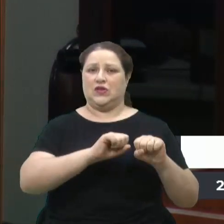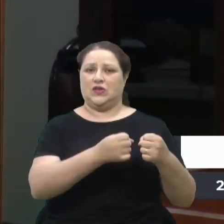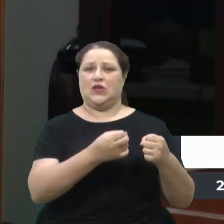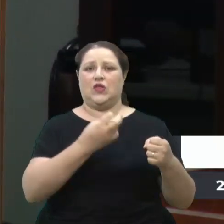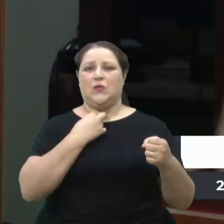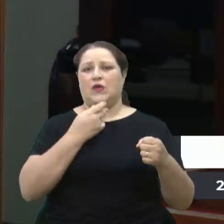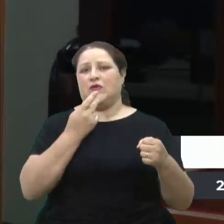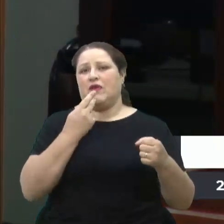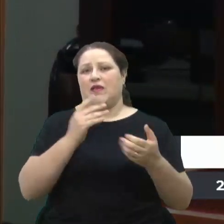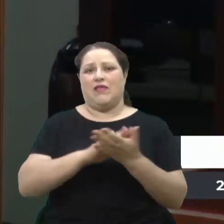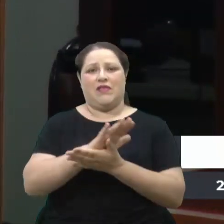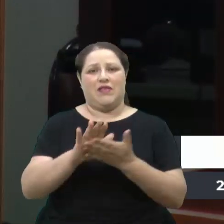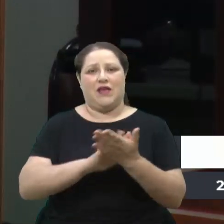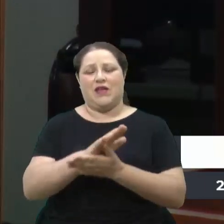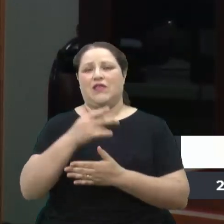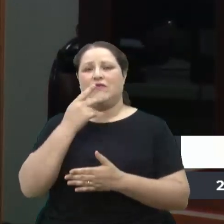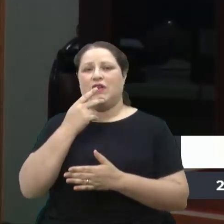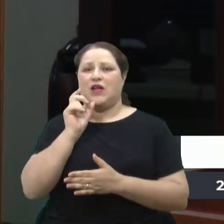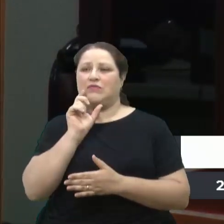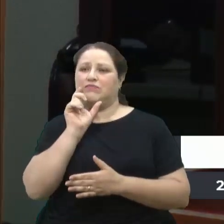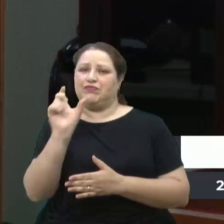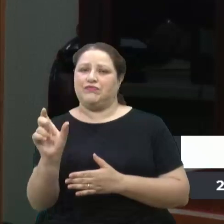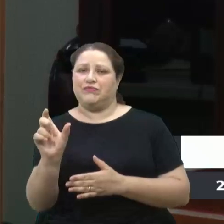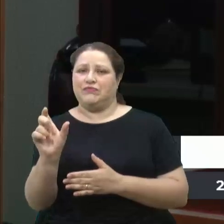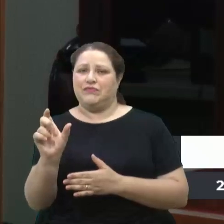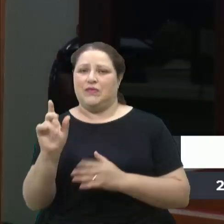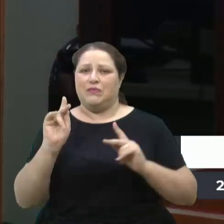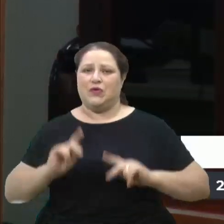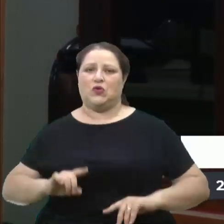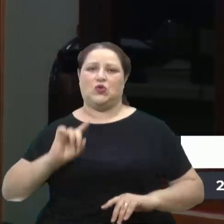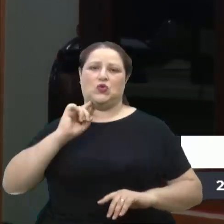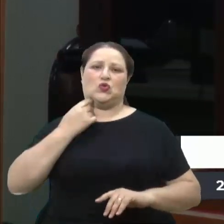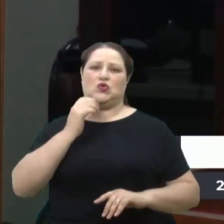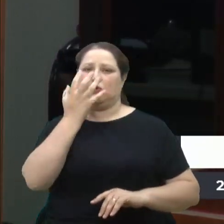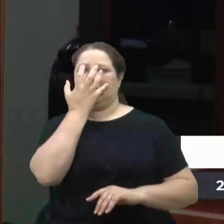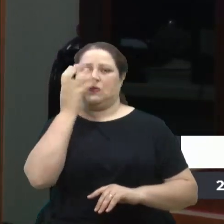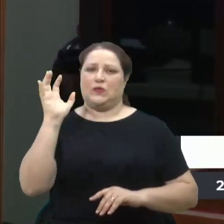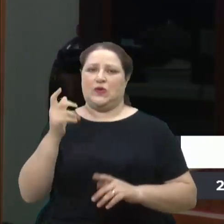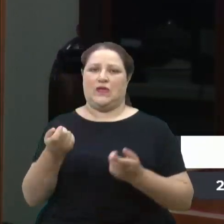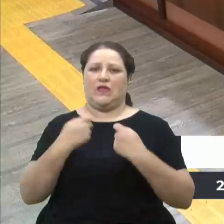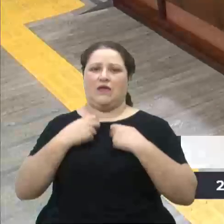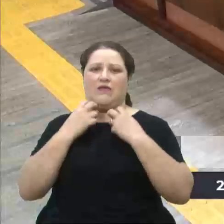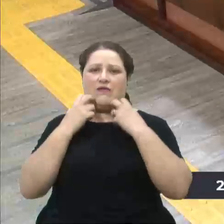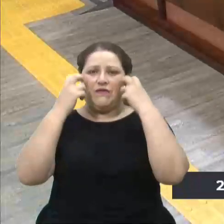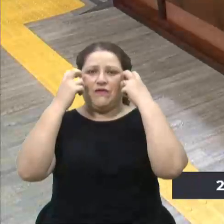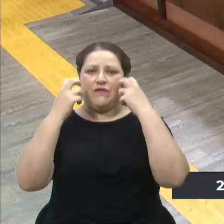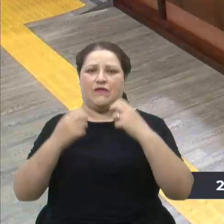nada a não ser hipócritas, imundos, que nos envergonham. Obrigado, senhor presidente.